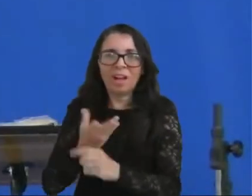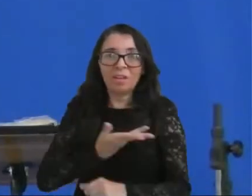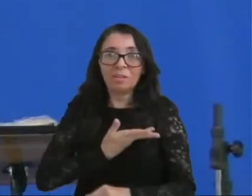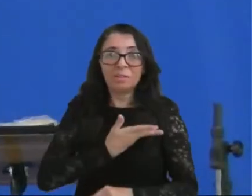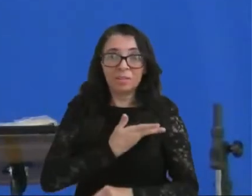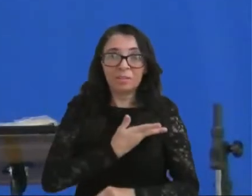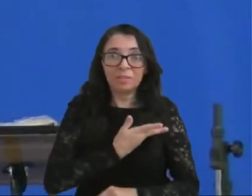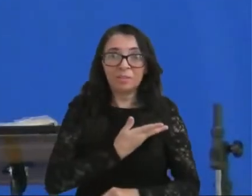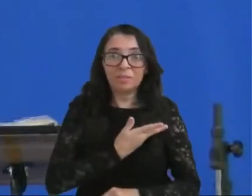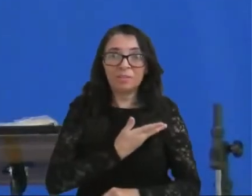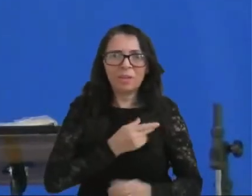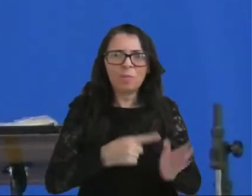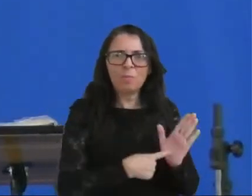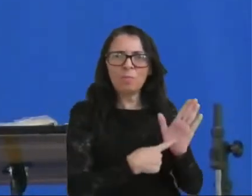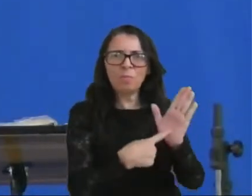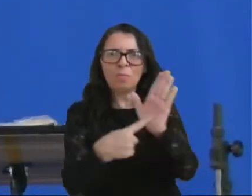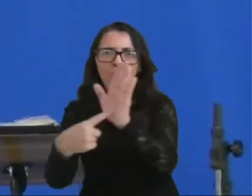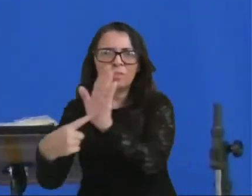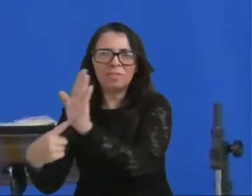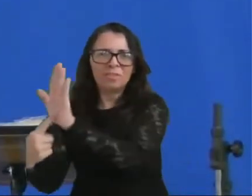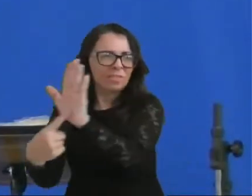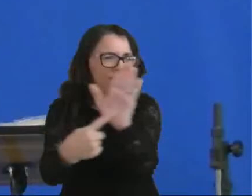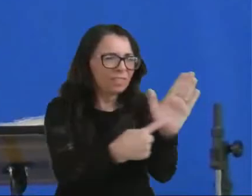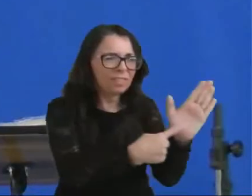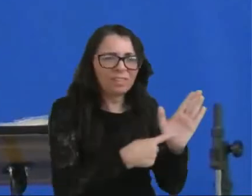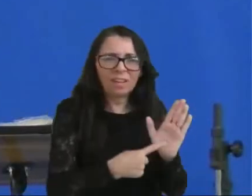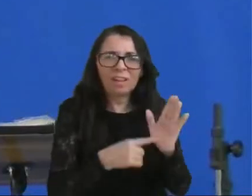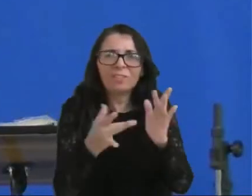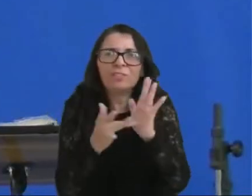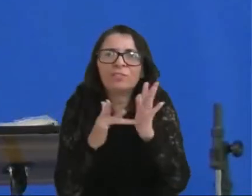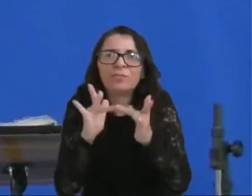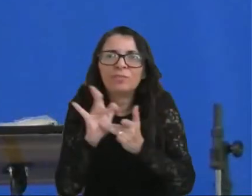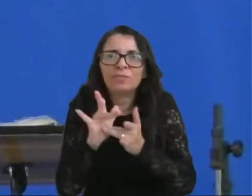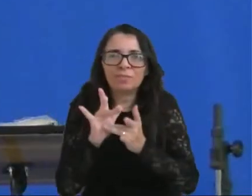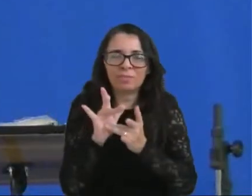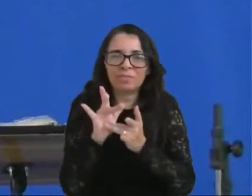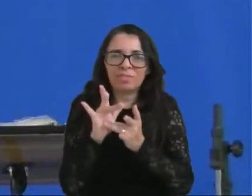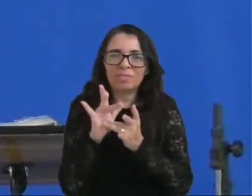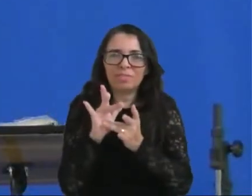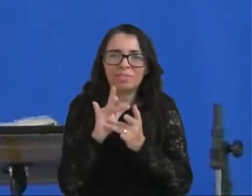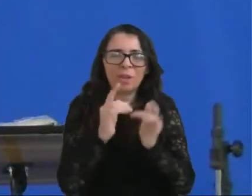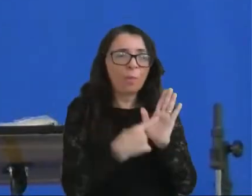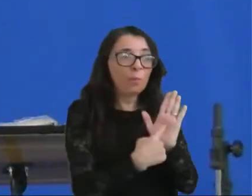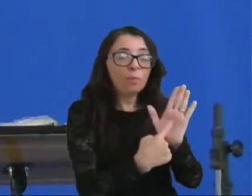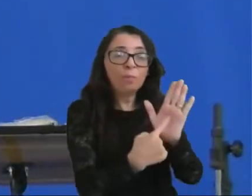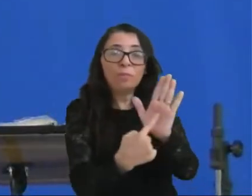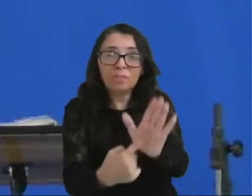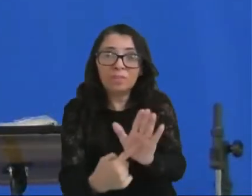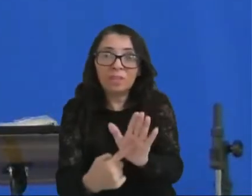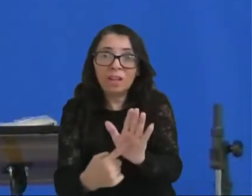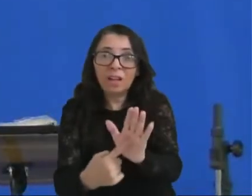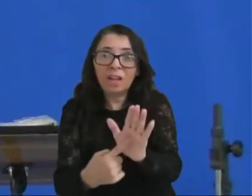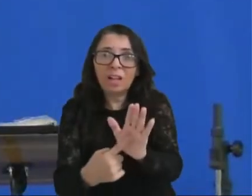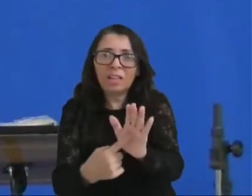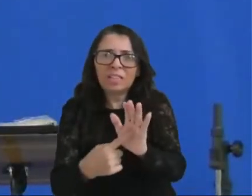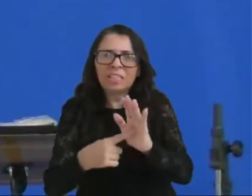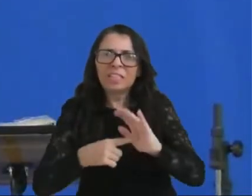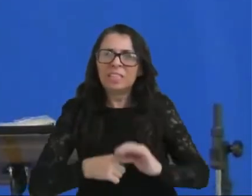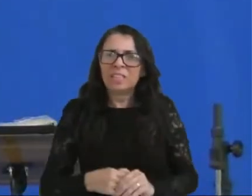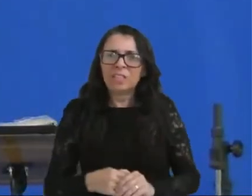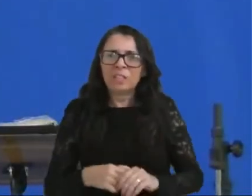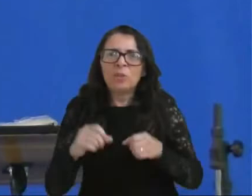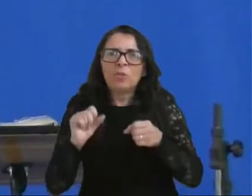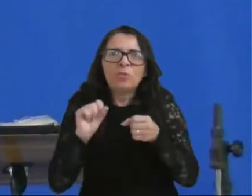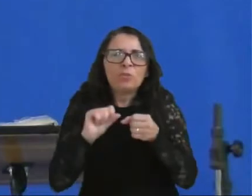lives começarem em casa, estão esperando o culto começarem nas telas da sua televisão, porque é cômodo. Eu